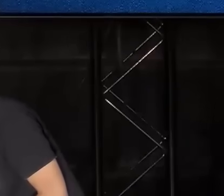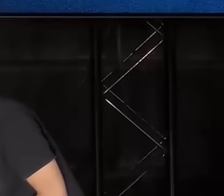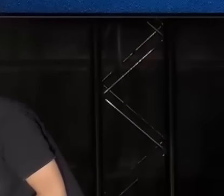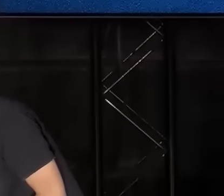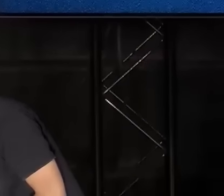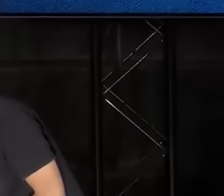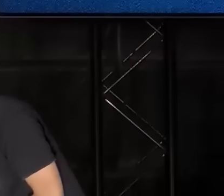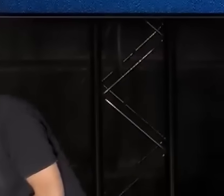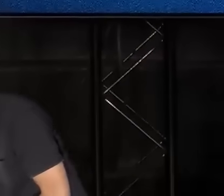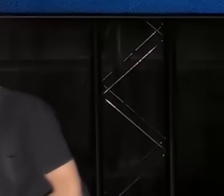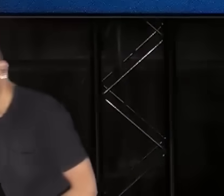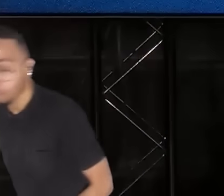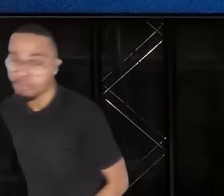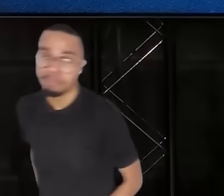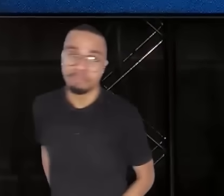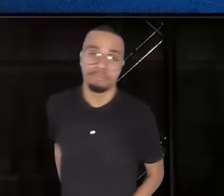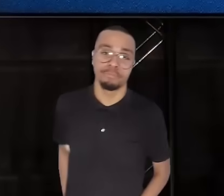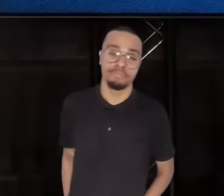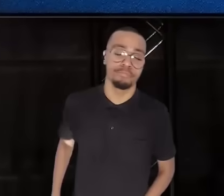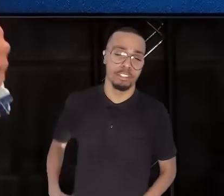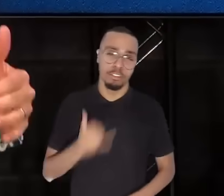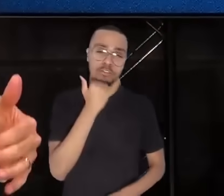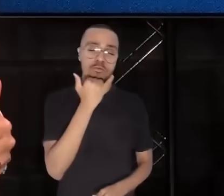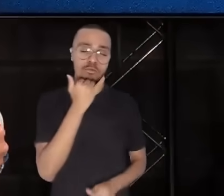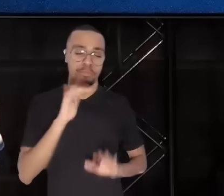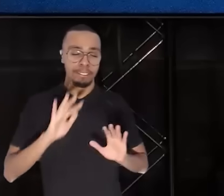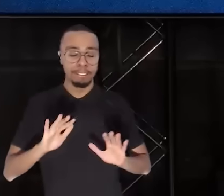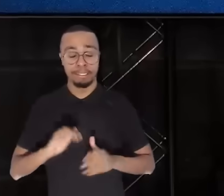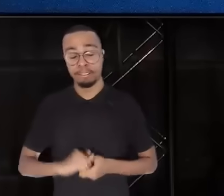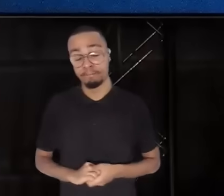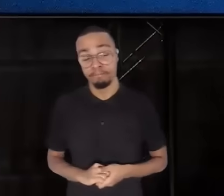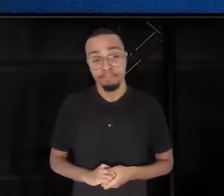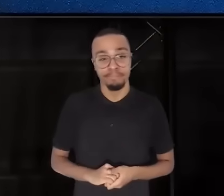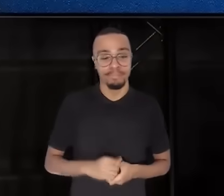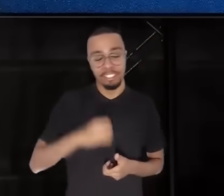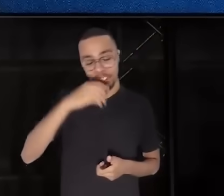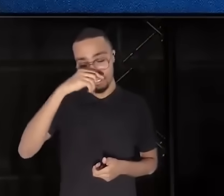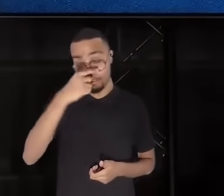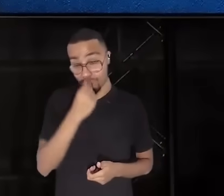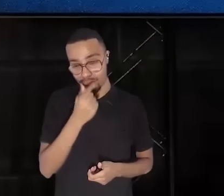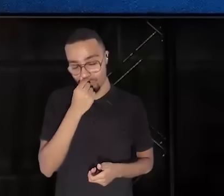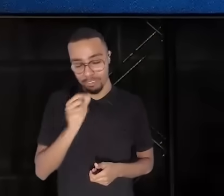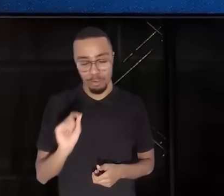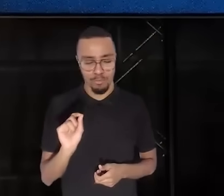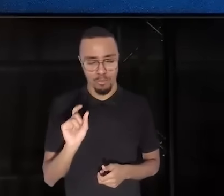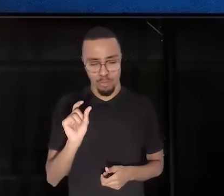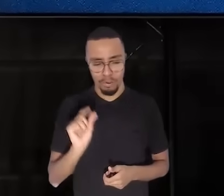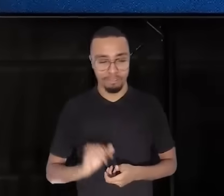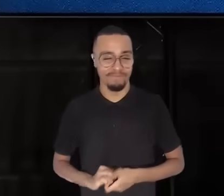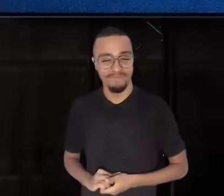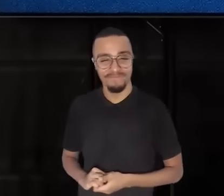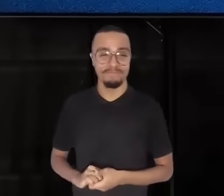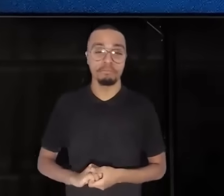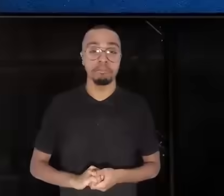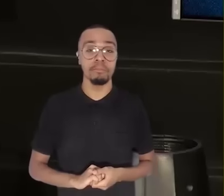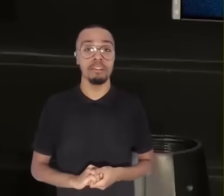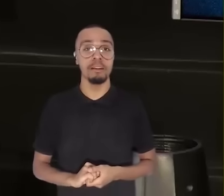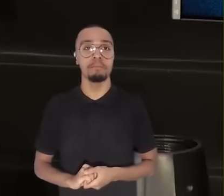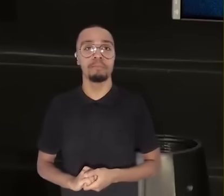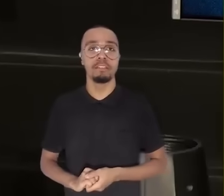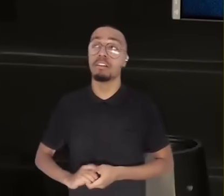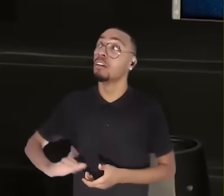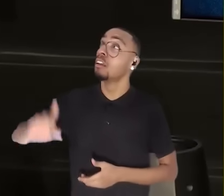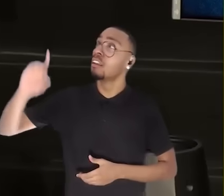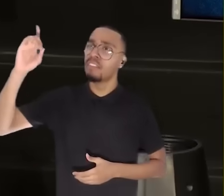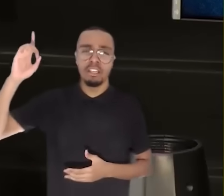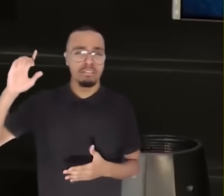porque eu sou, sim, eu sou aquele que te socorre no dia da angústia, mas eu não sou só o Deus que te socorre no dia da angústia.